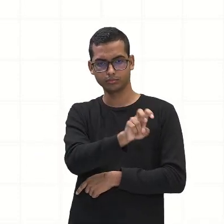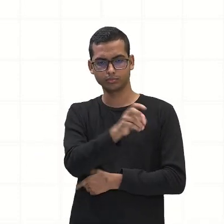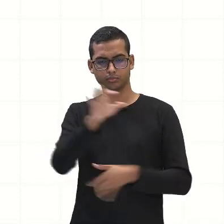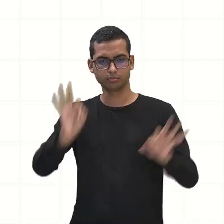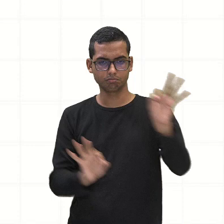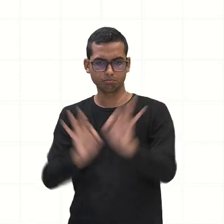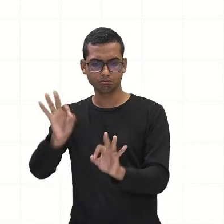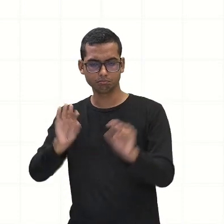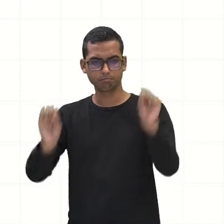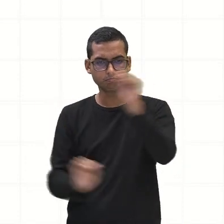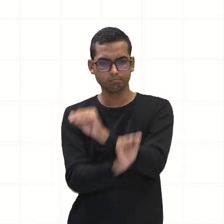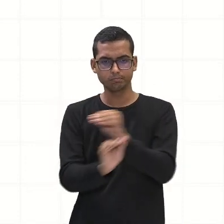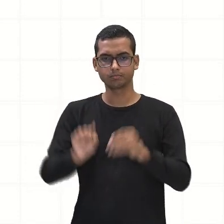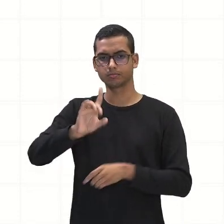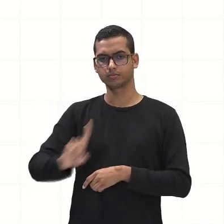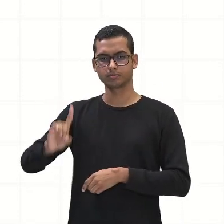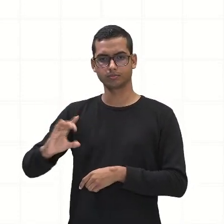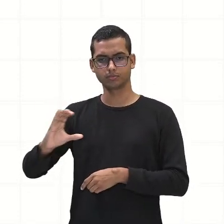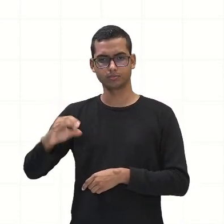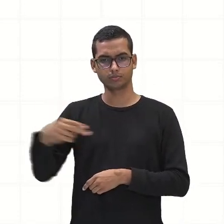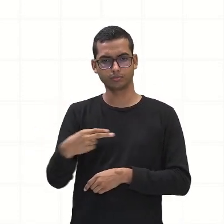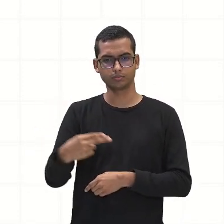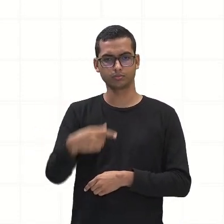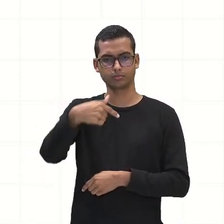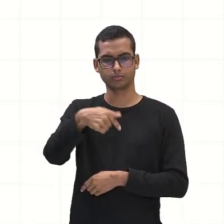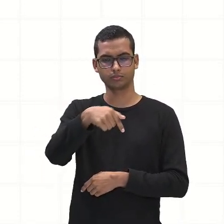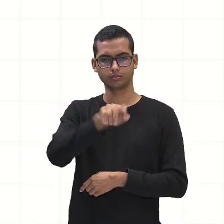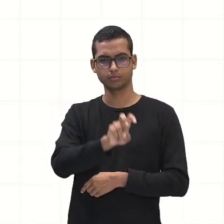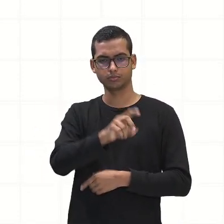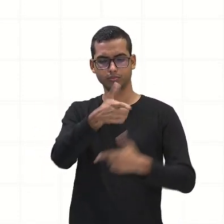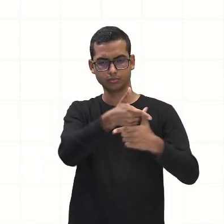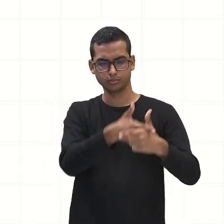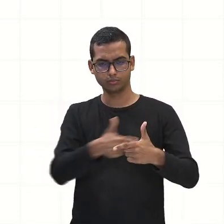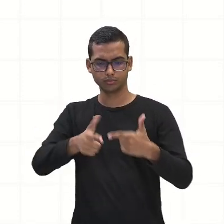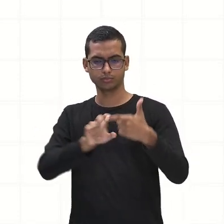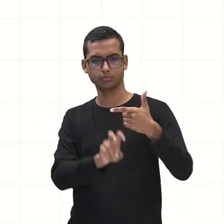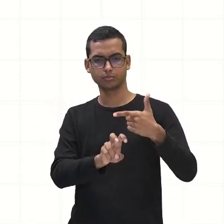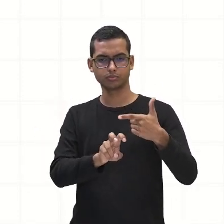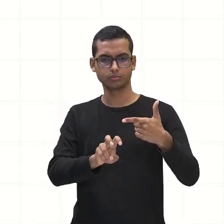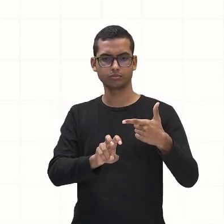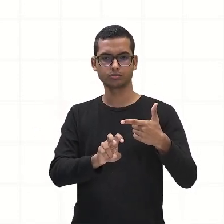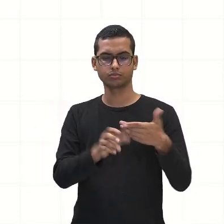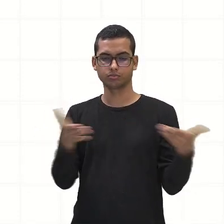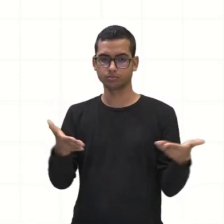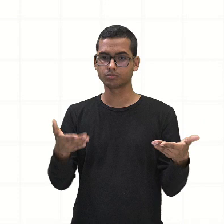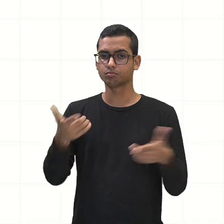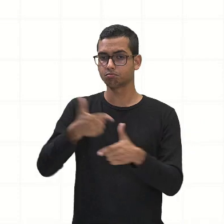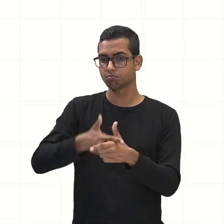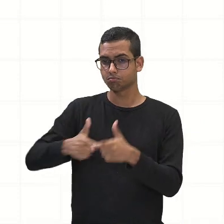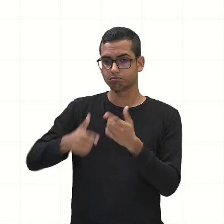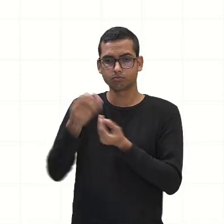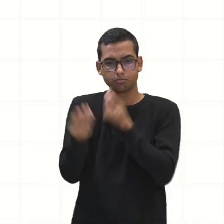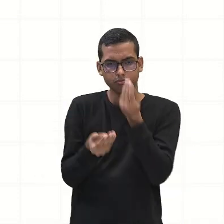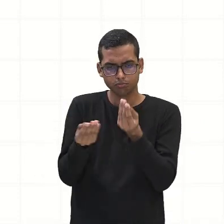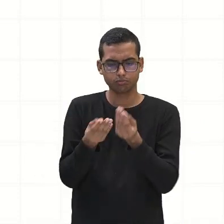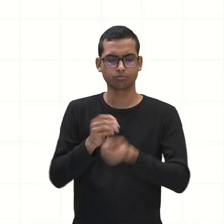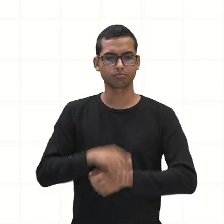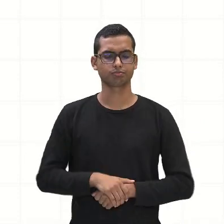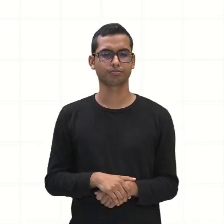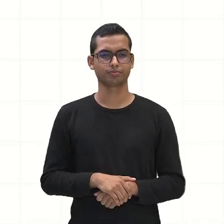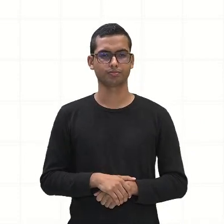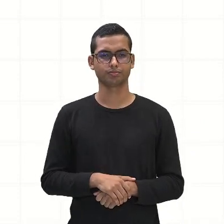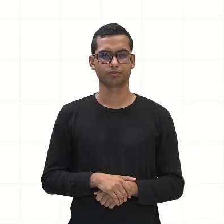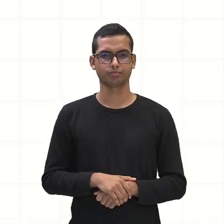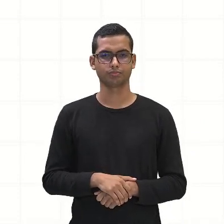por 5. Beleza? E aí, é só eu fazer essa divisão. Para quem não lembra como faz a divisão, fazer aqui